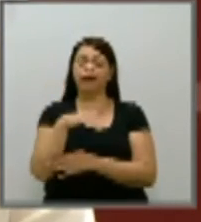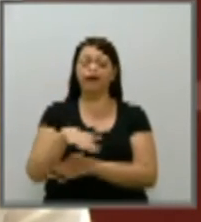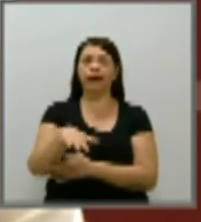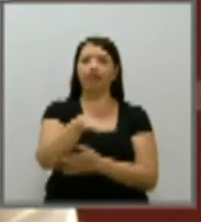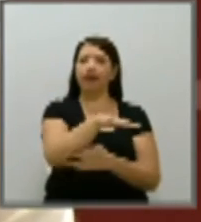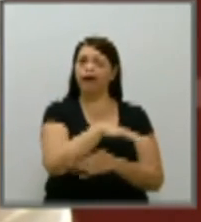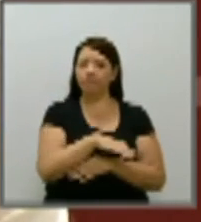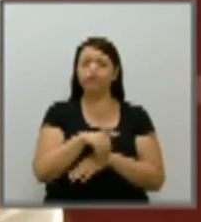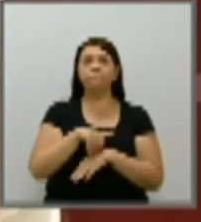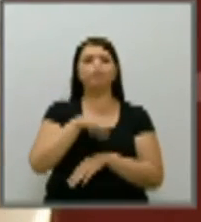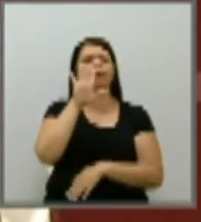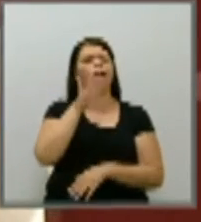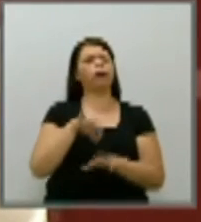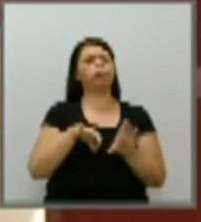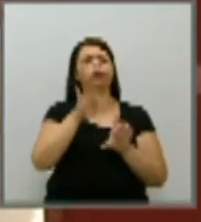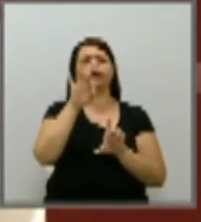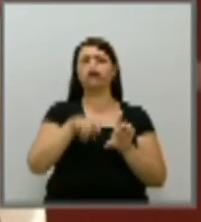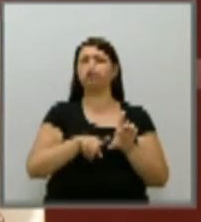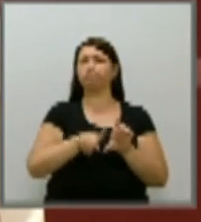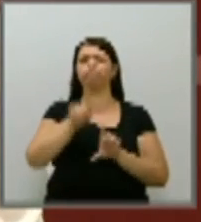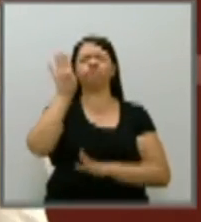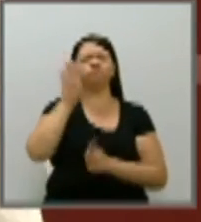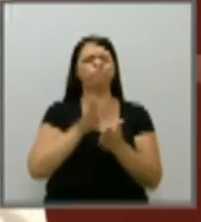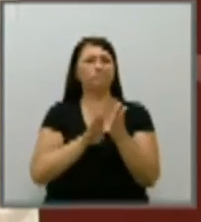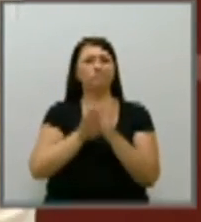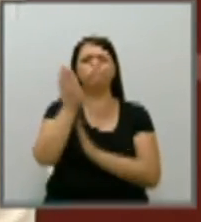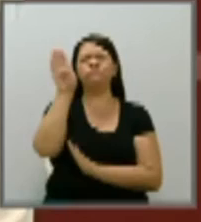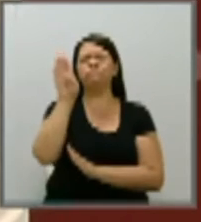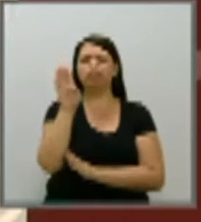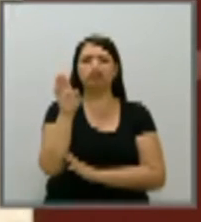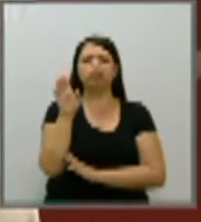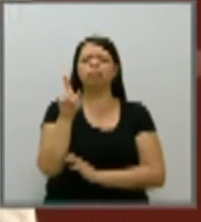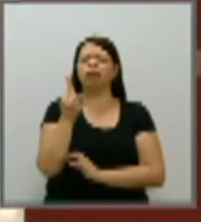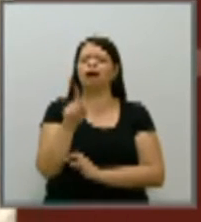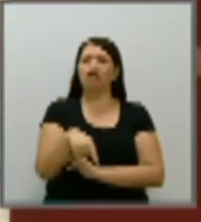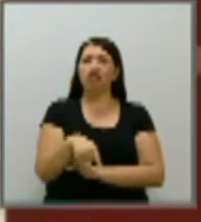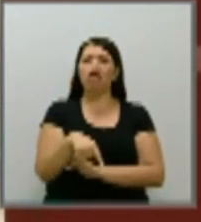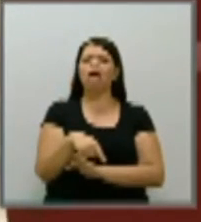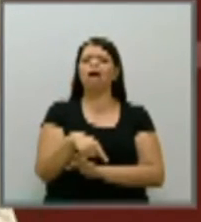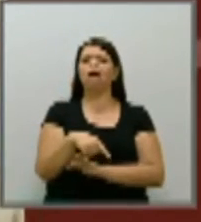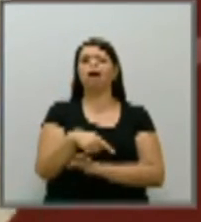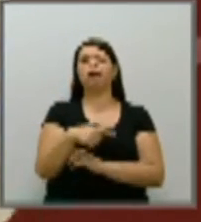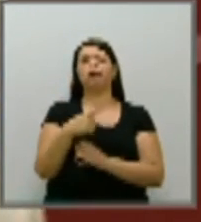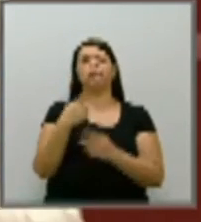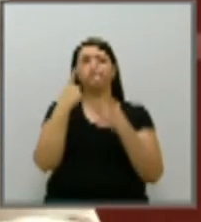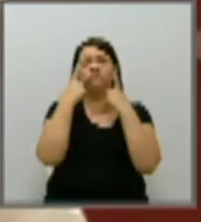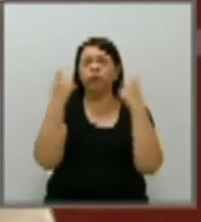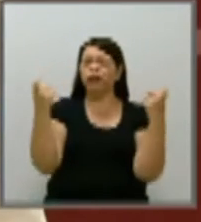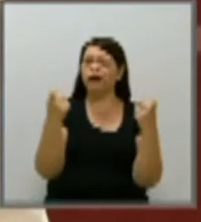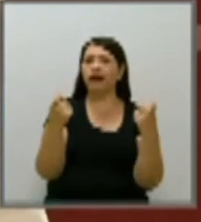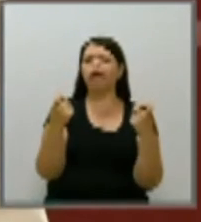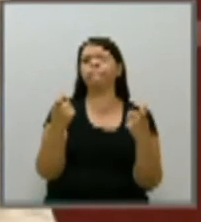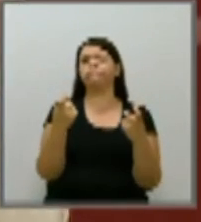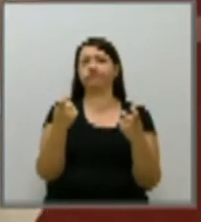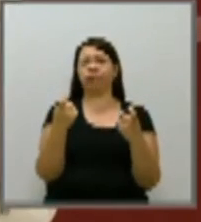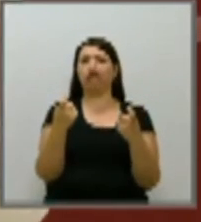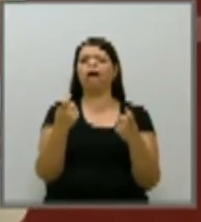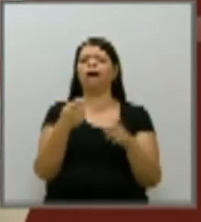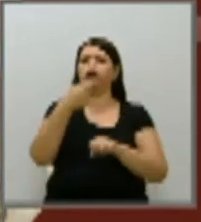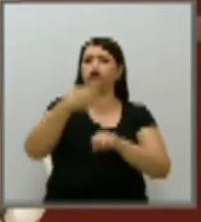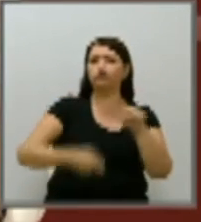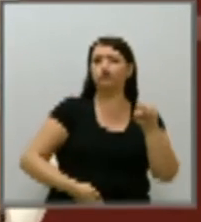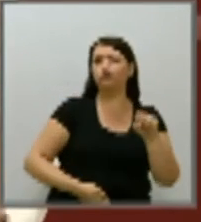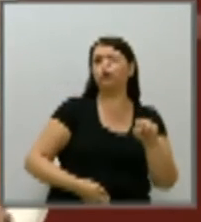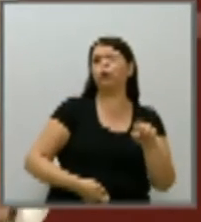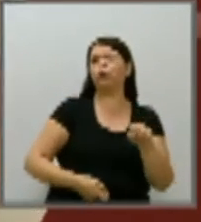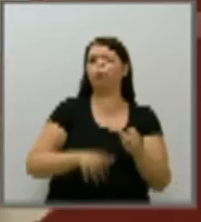de criminalidade. Homicídio, furto, roubo e estupro. As mulheres que me assistem sabem do que eu estou falando. O medo de